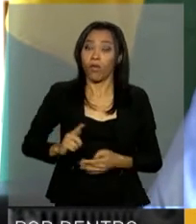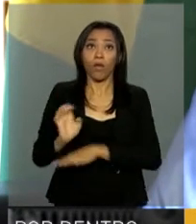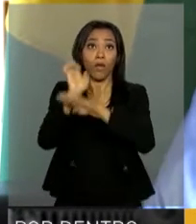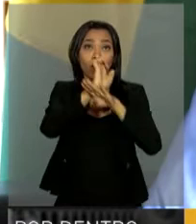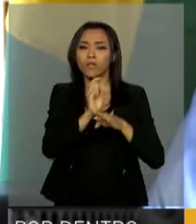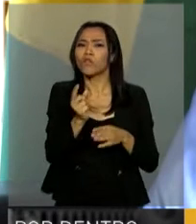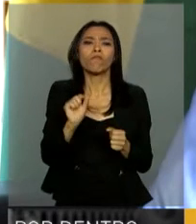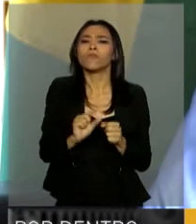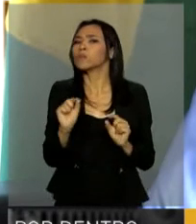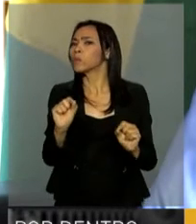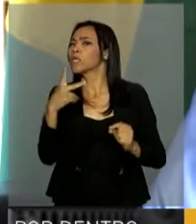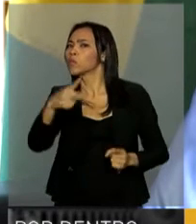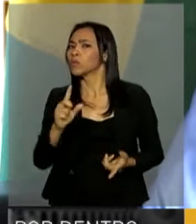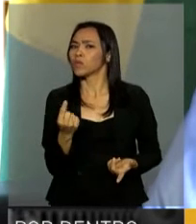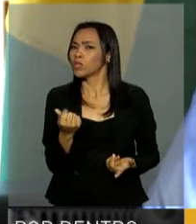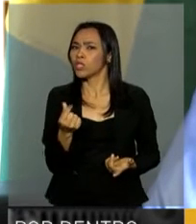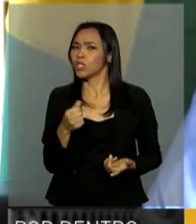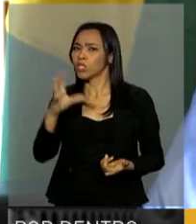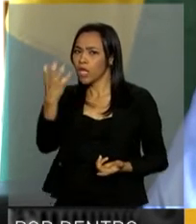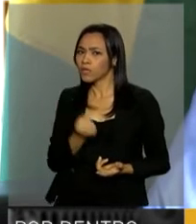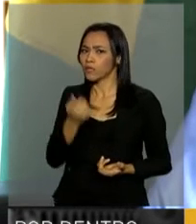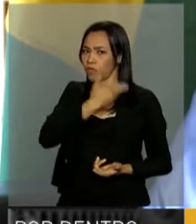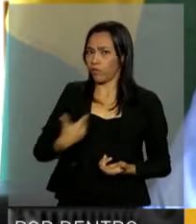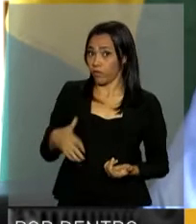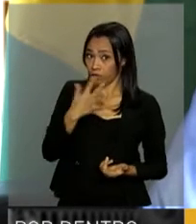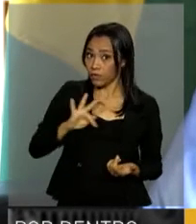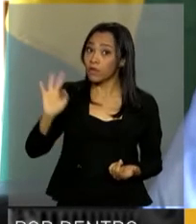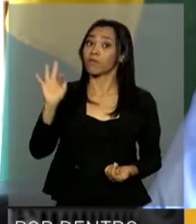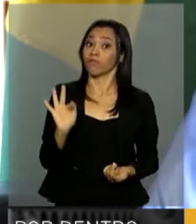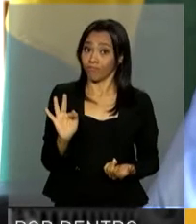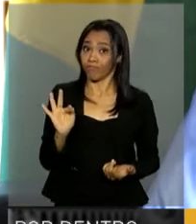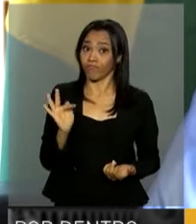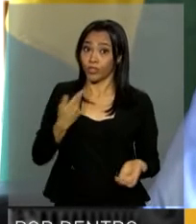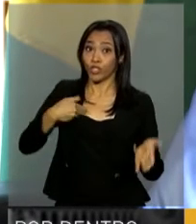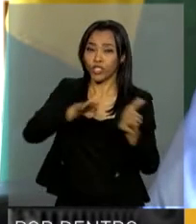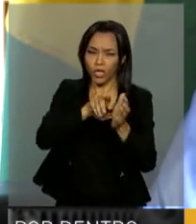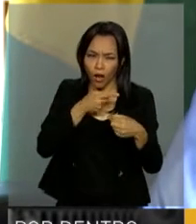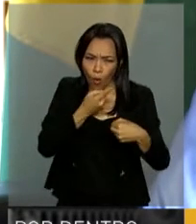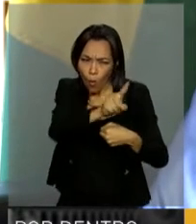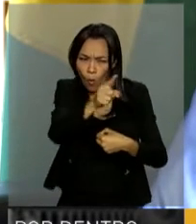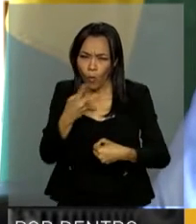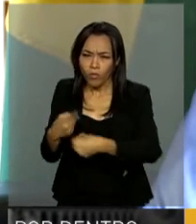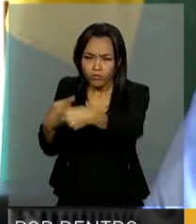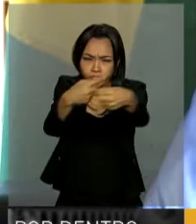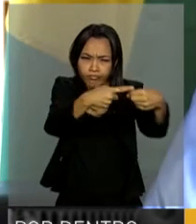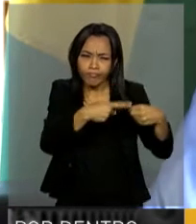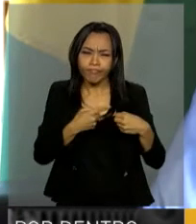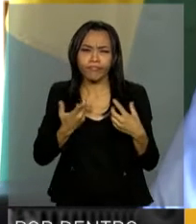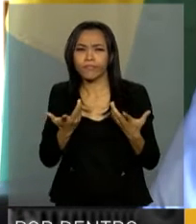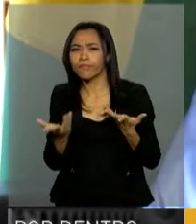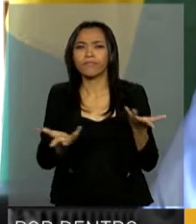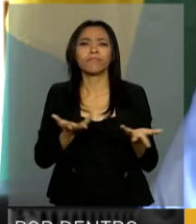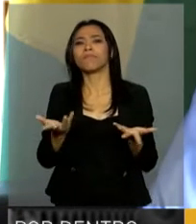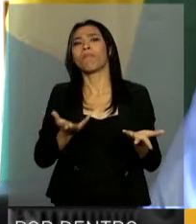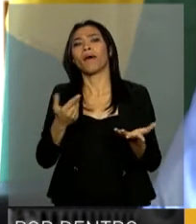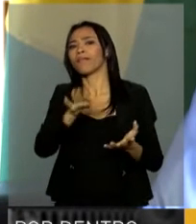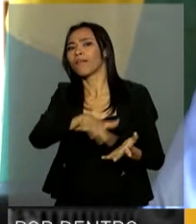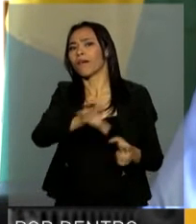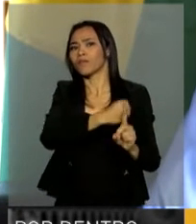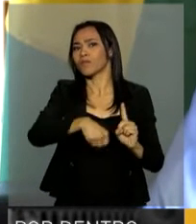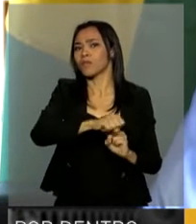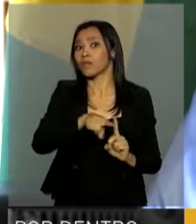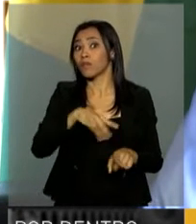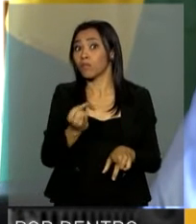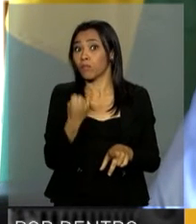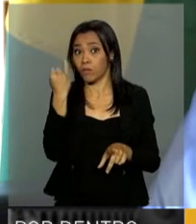e governadores, estão dando ao dinheiro federal que chega na pequena comunidade ou a média comunidade para trabalhos sociais